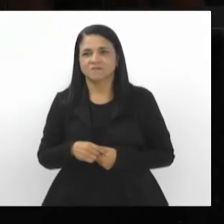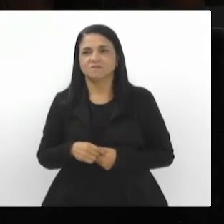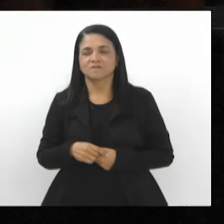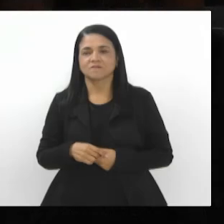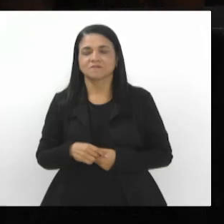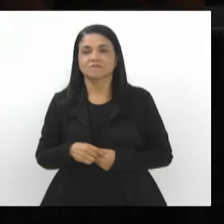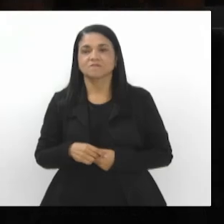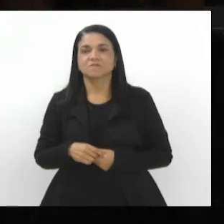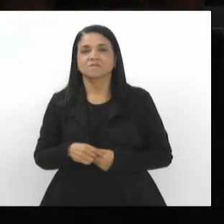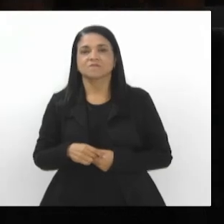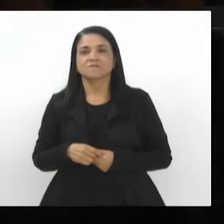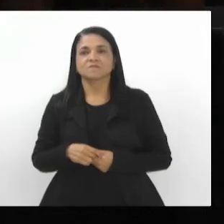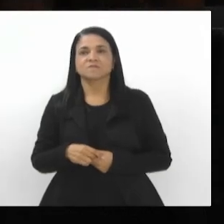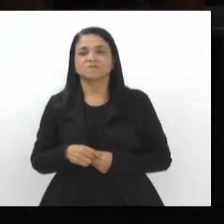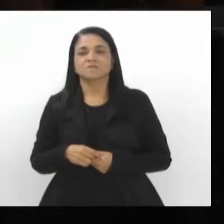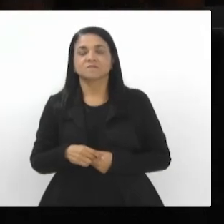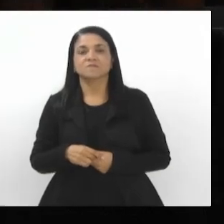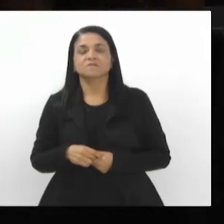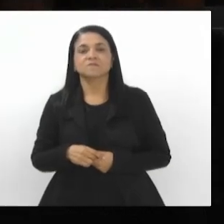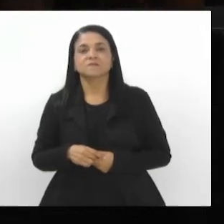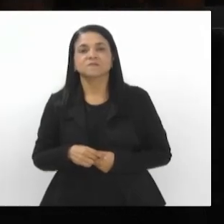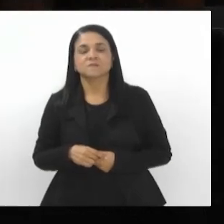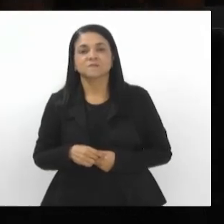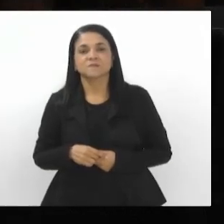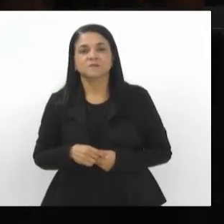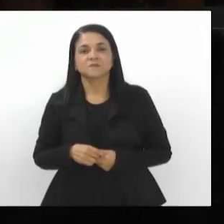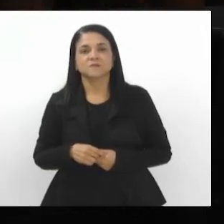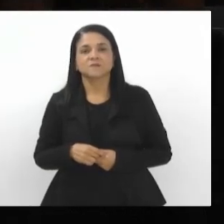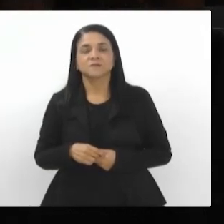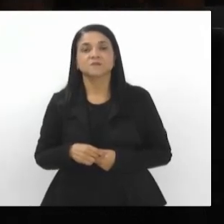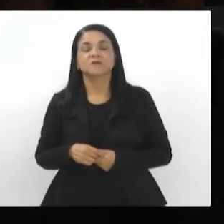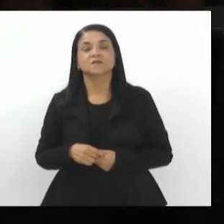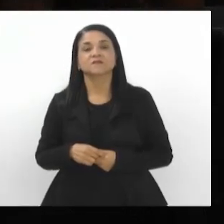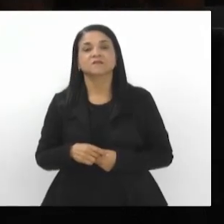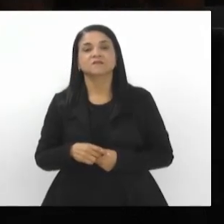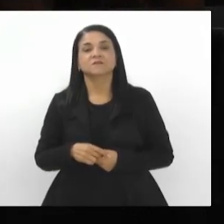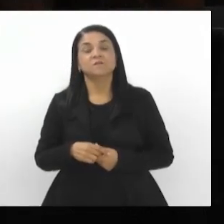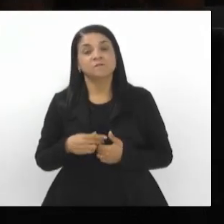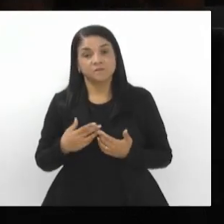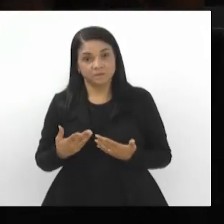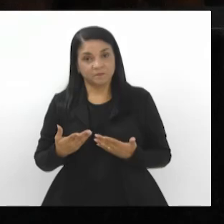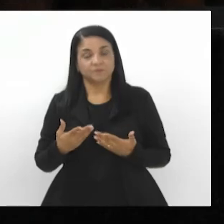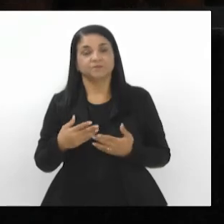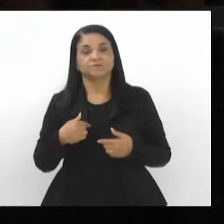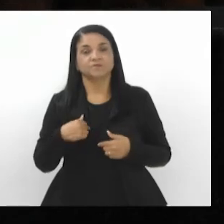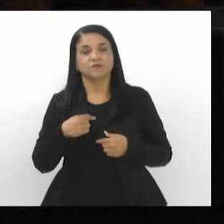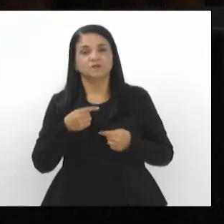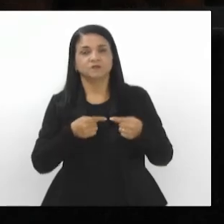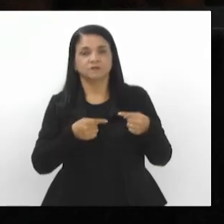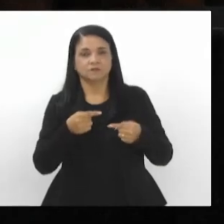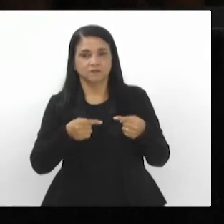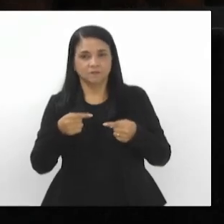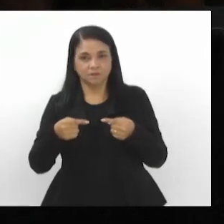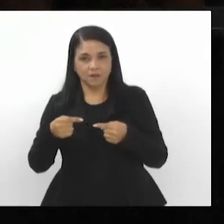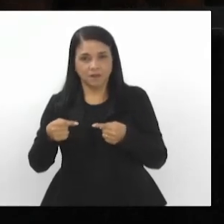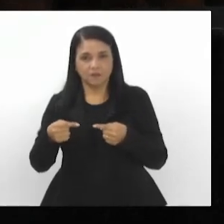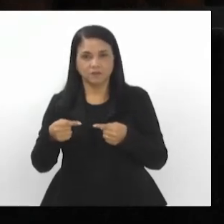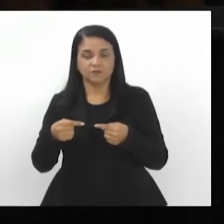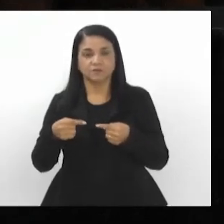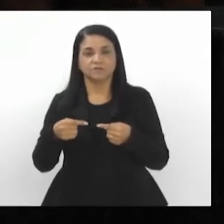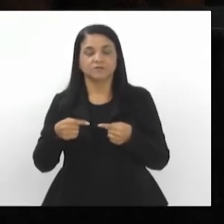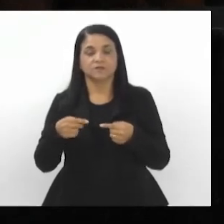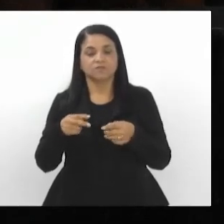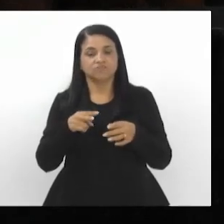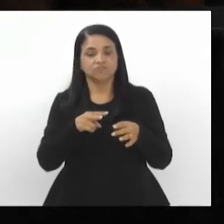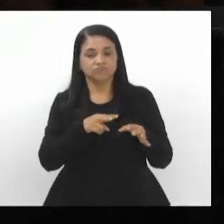Ah, tá. Nesse restinho de tempo, é justamente o debate que vai tomar conta dessa casa